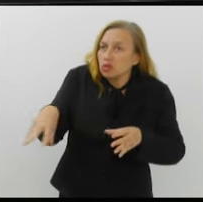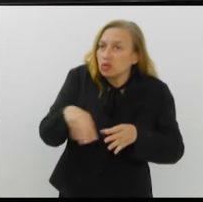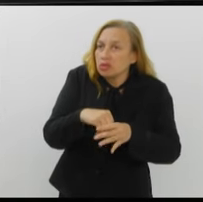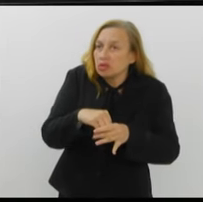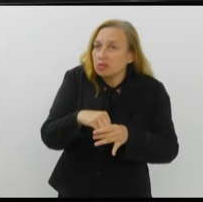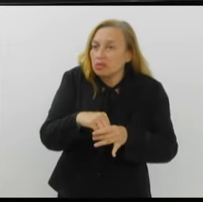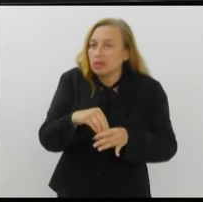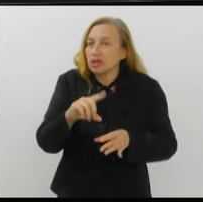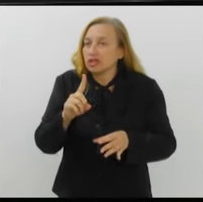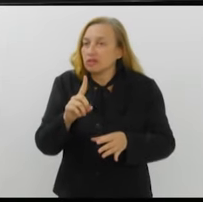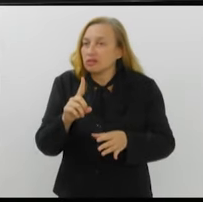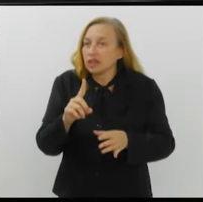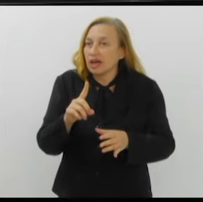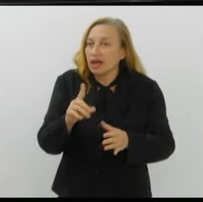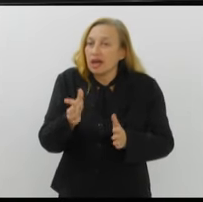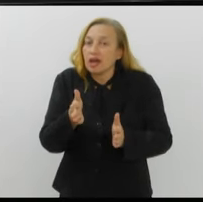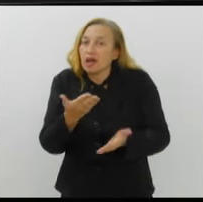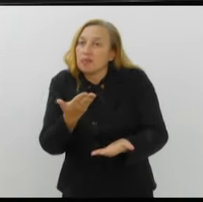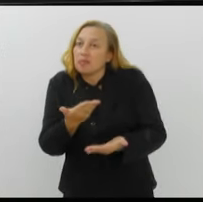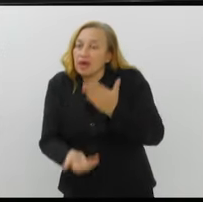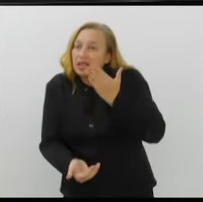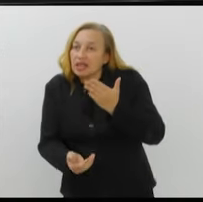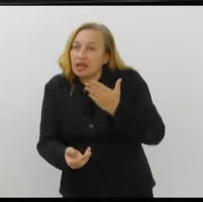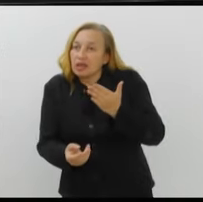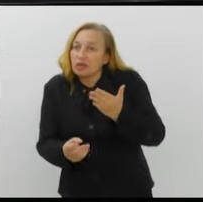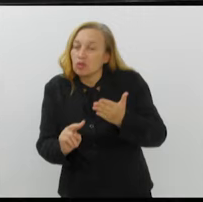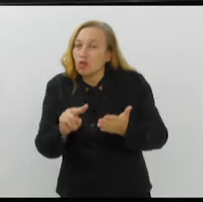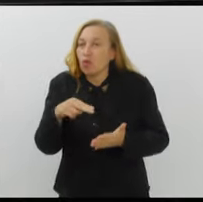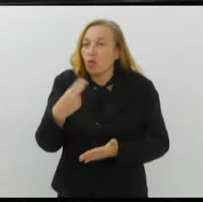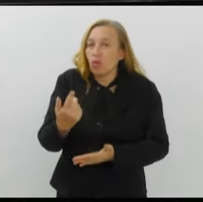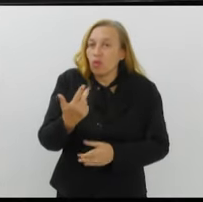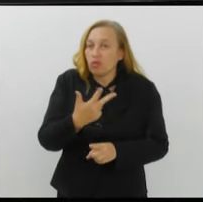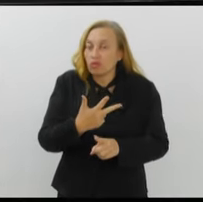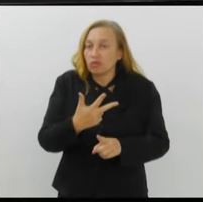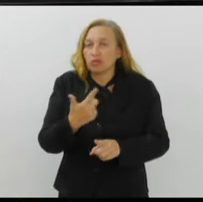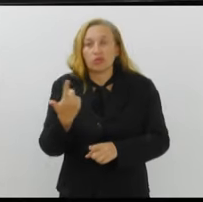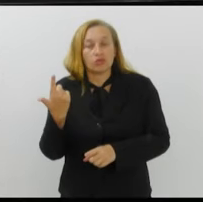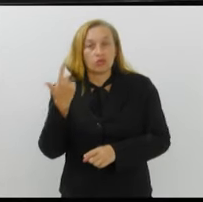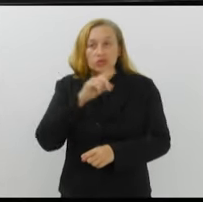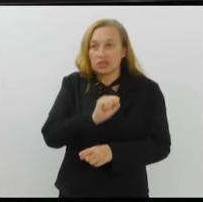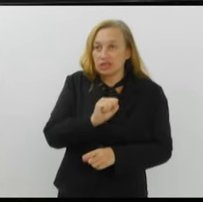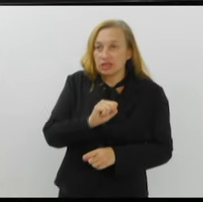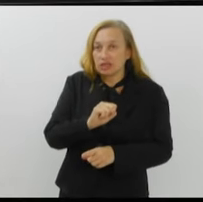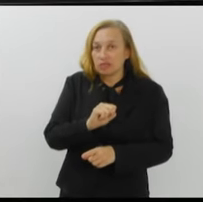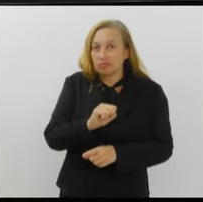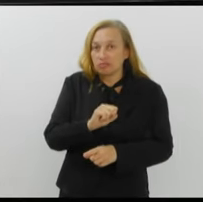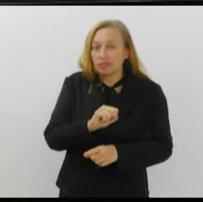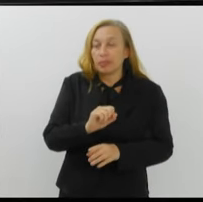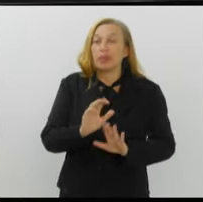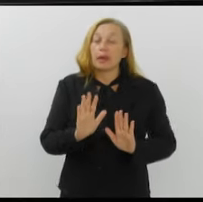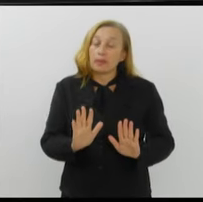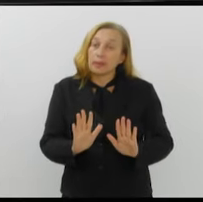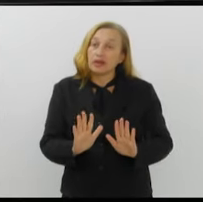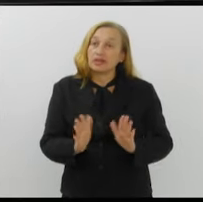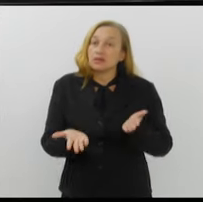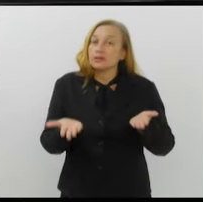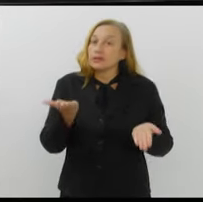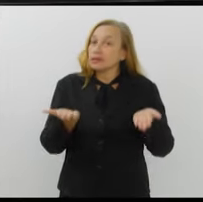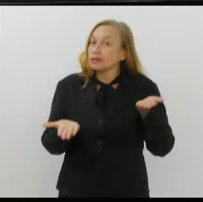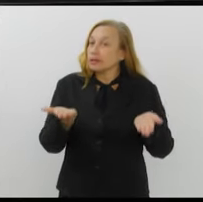estar ganhando nem perdendo. A partir daí, ela pode ganhar. Então, é função esse ponto de